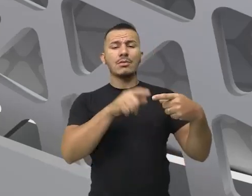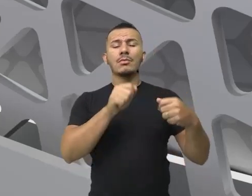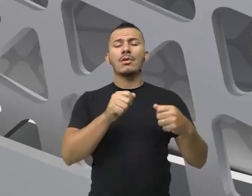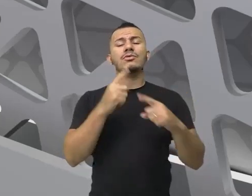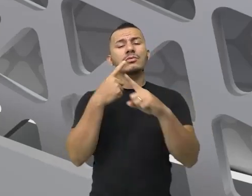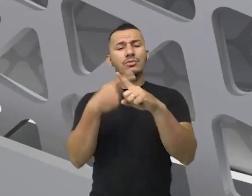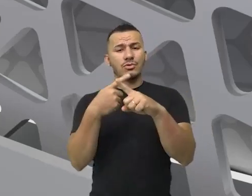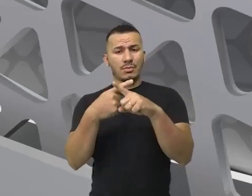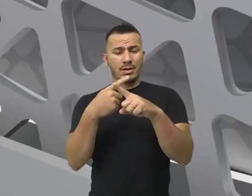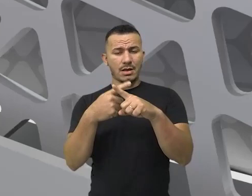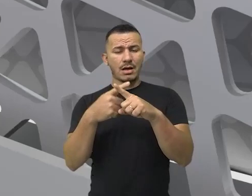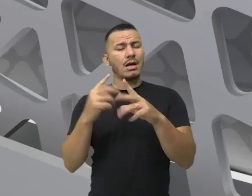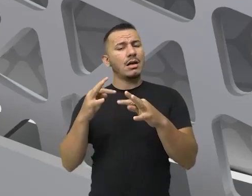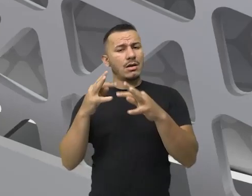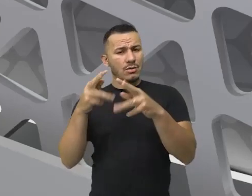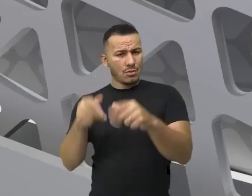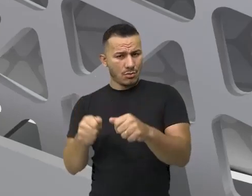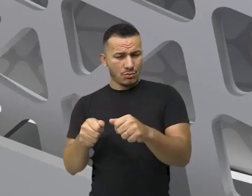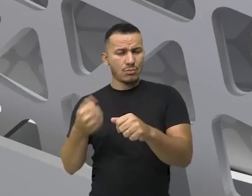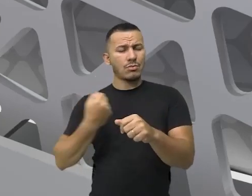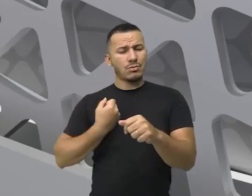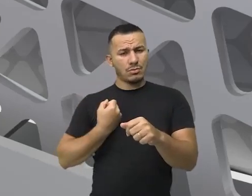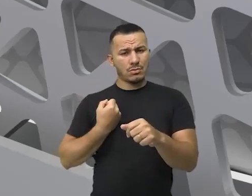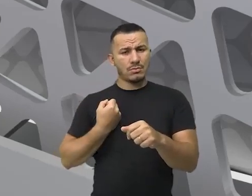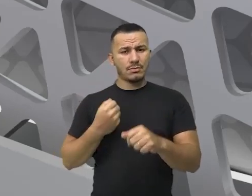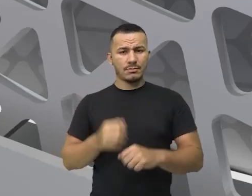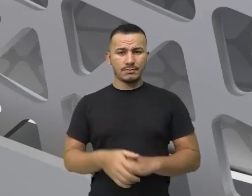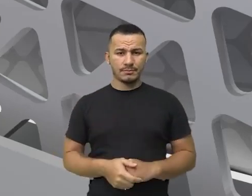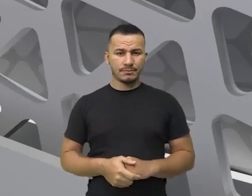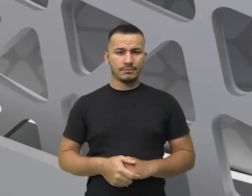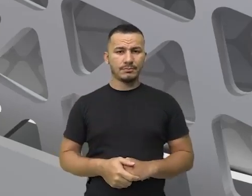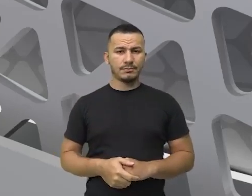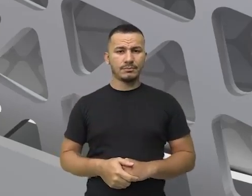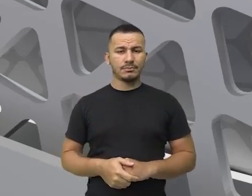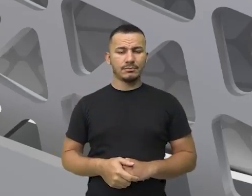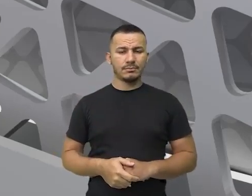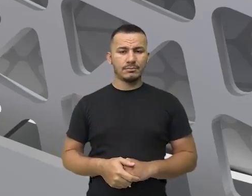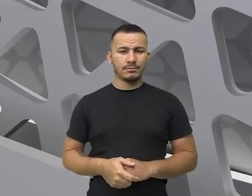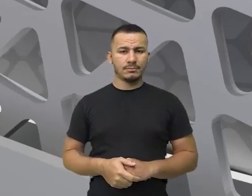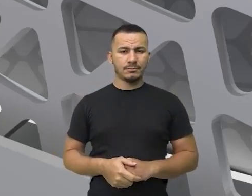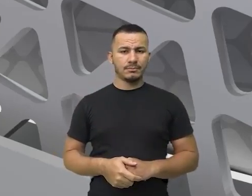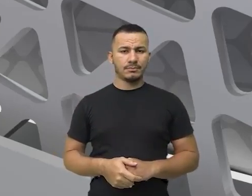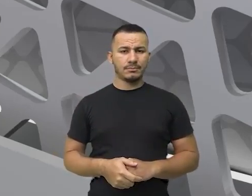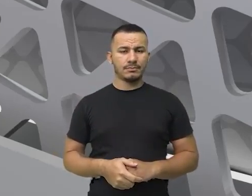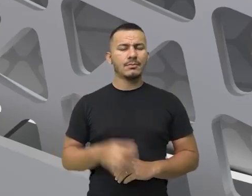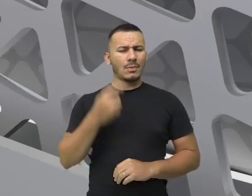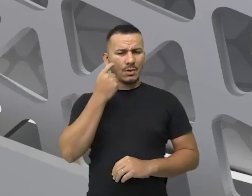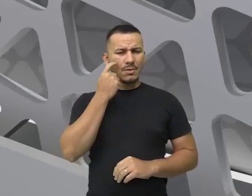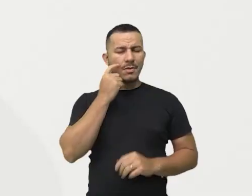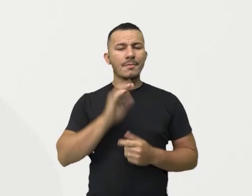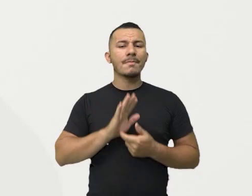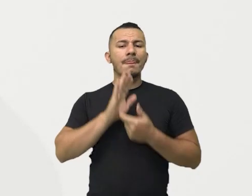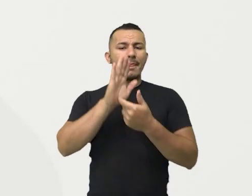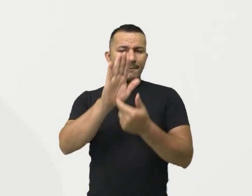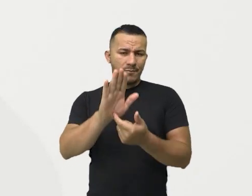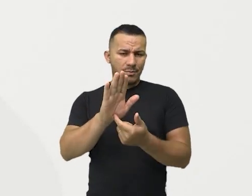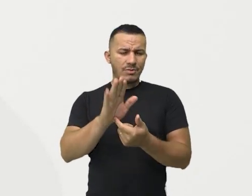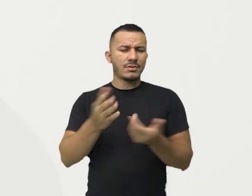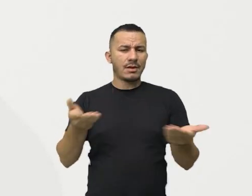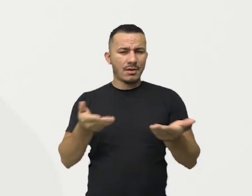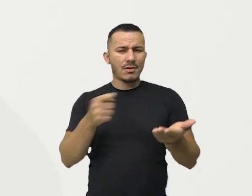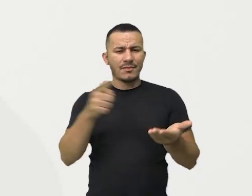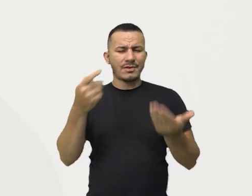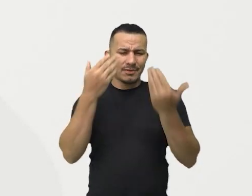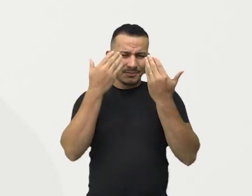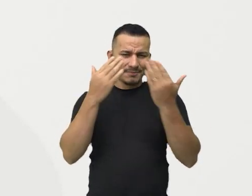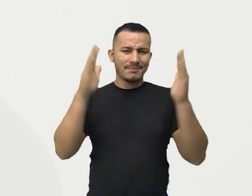o inteiro. Isso mesmo, pegar a fração e multiplicar pelo número inteiro. Vem comigo, que tu vai já compreender